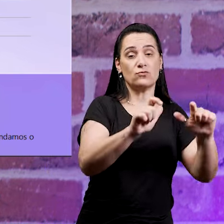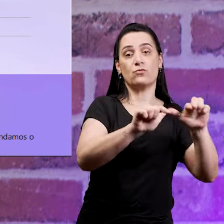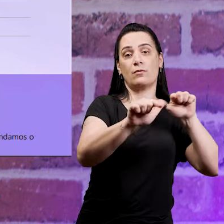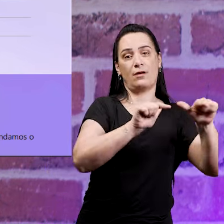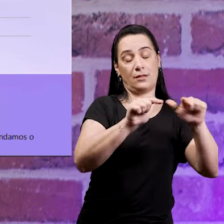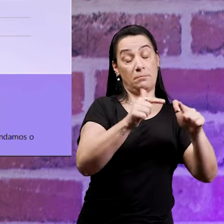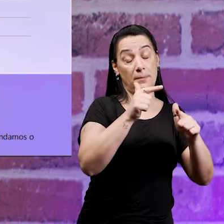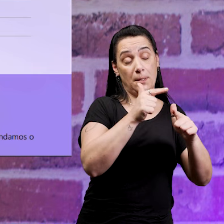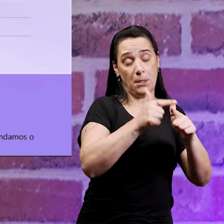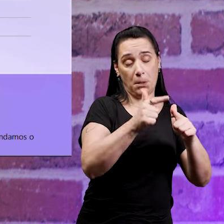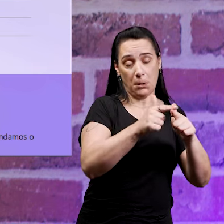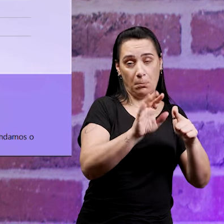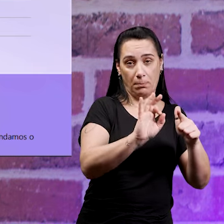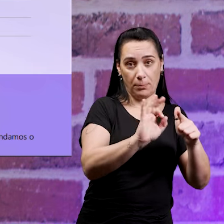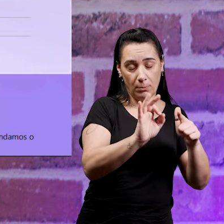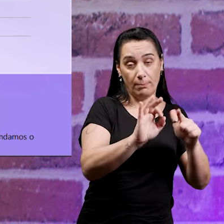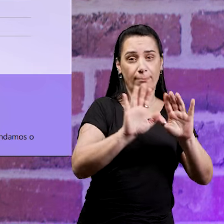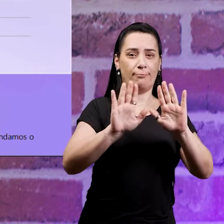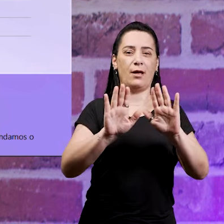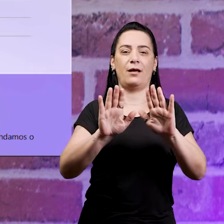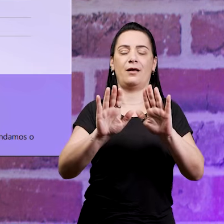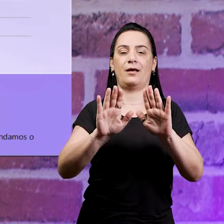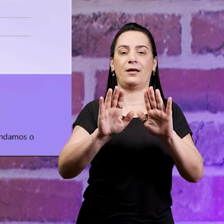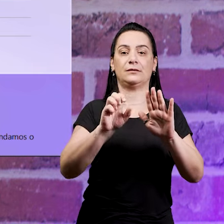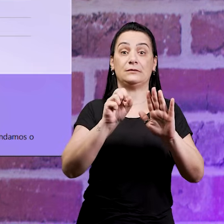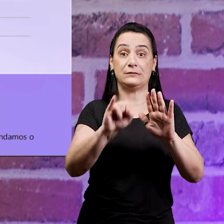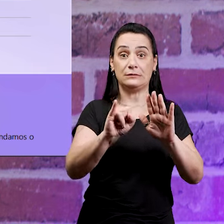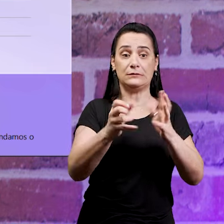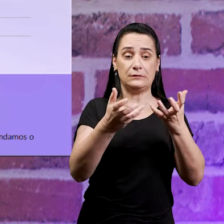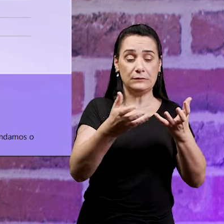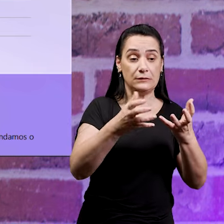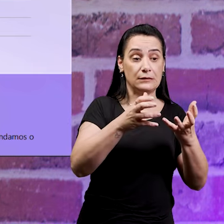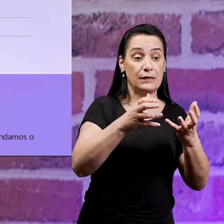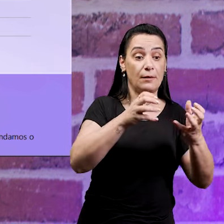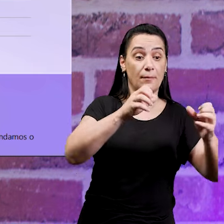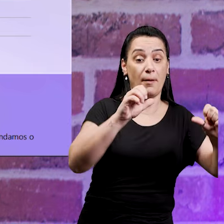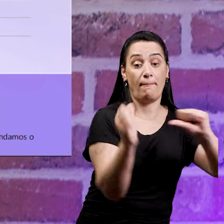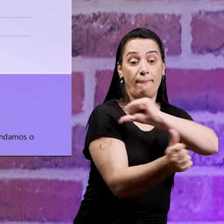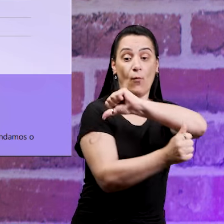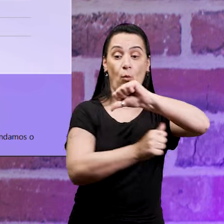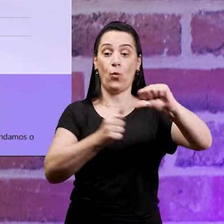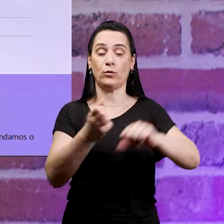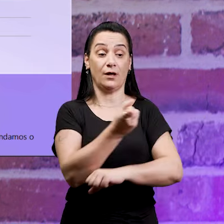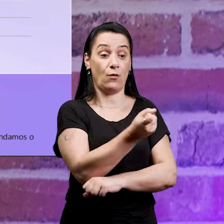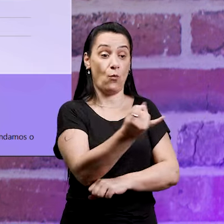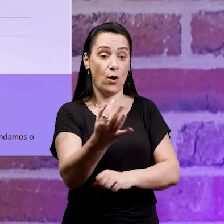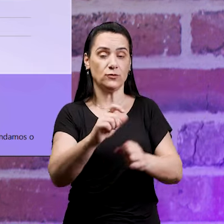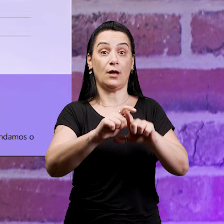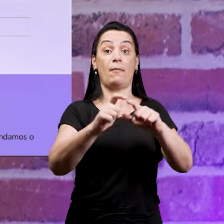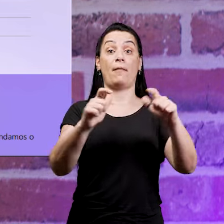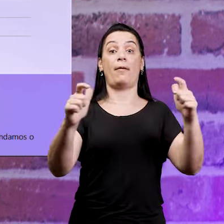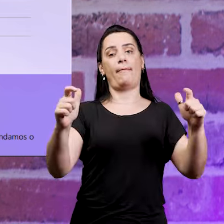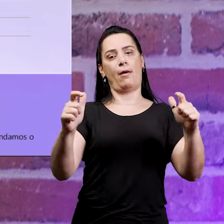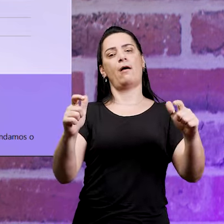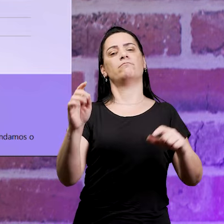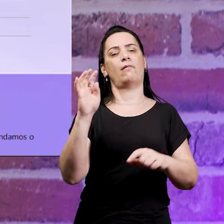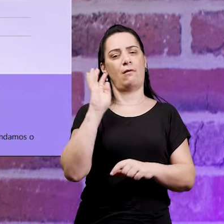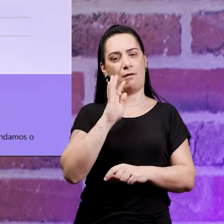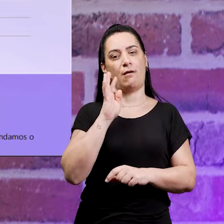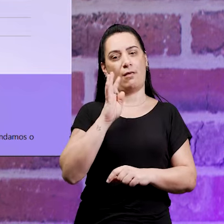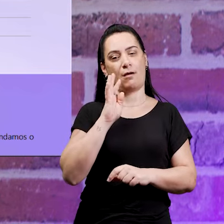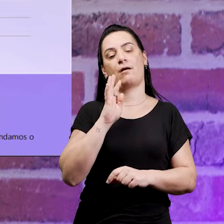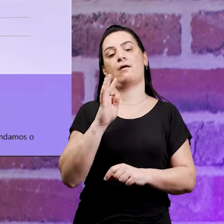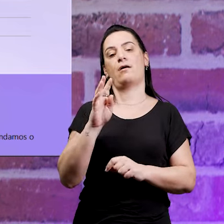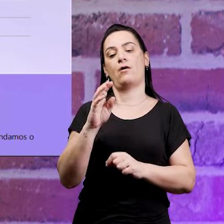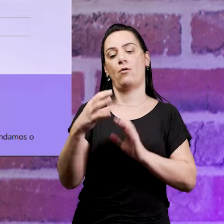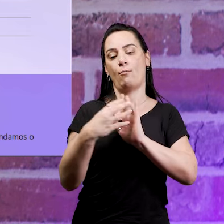300 estações, sem nenhum problema. Se você pensar em migrar, ou seja, aumentar essa quantidade, aí já é legal vocês